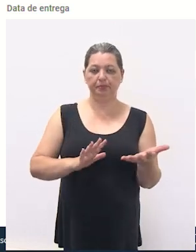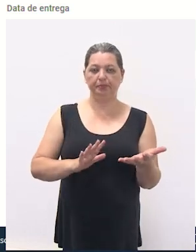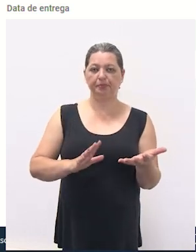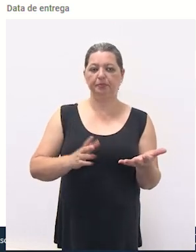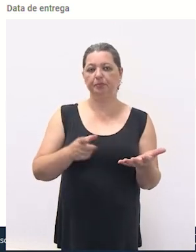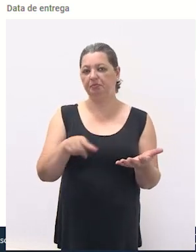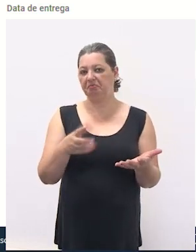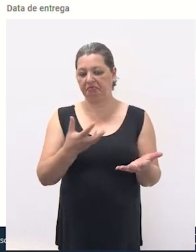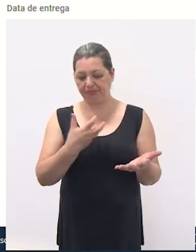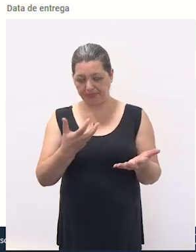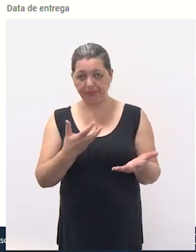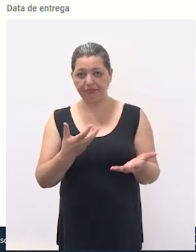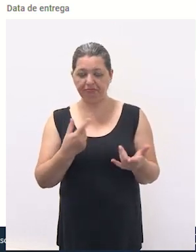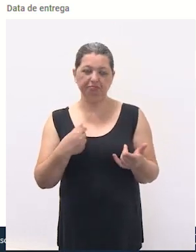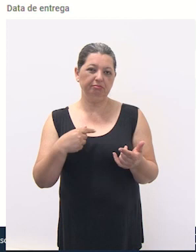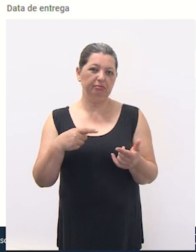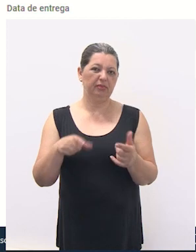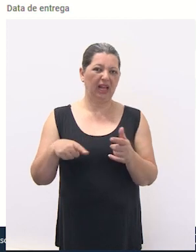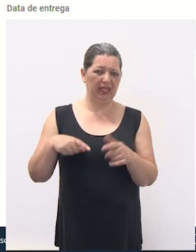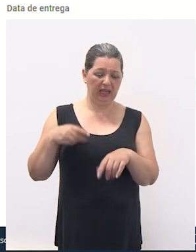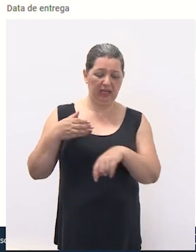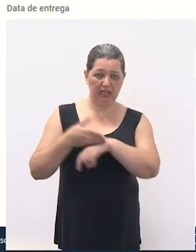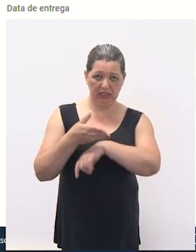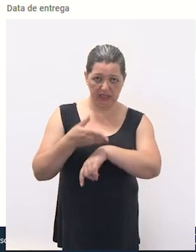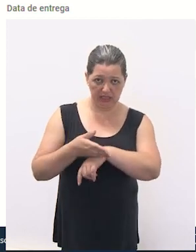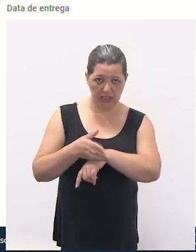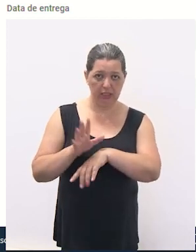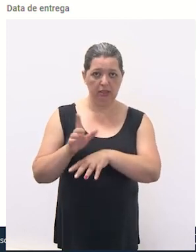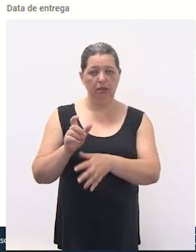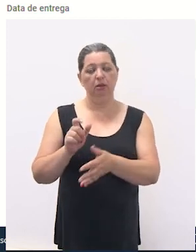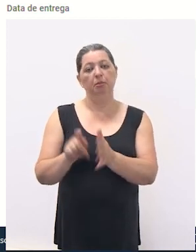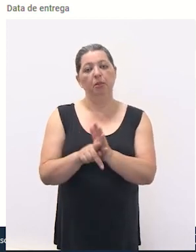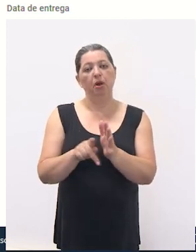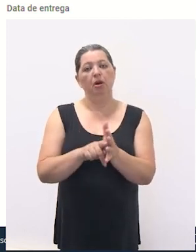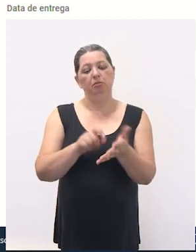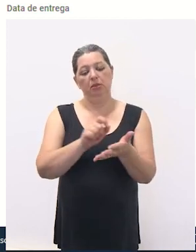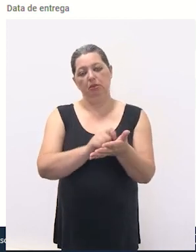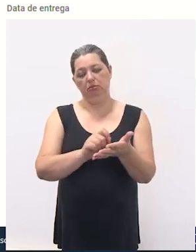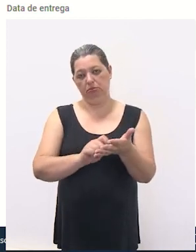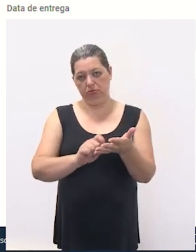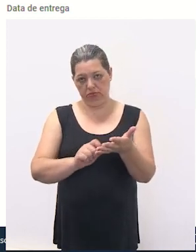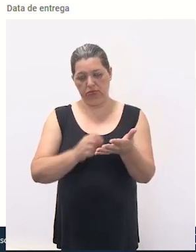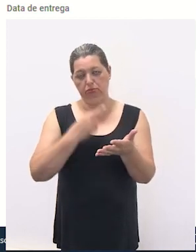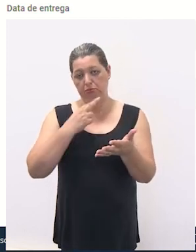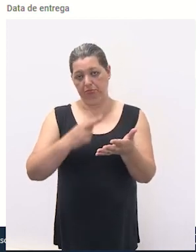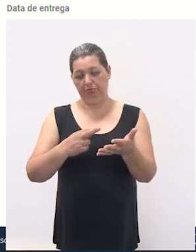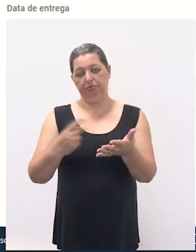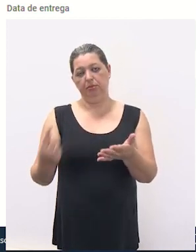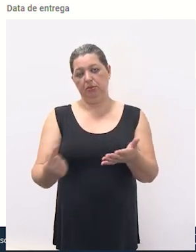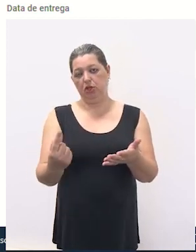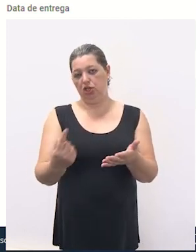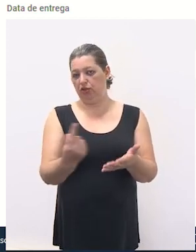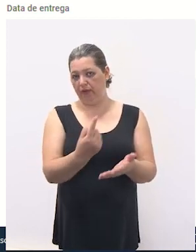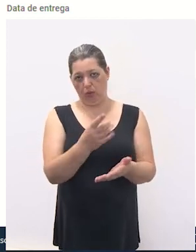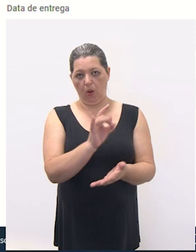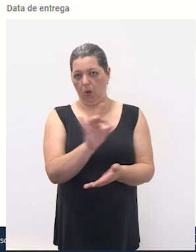quer que eles tenham acesso e que eles escrevam individualmente, aí você manda a questão da cópia. Então,